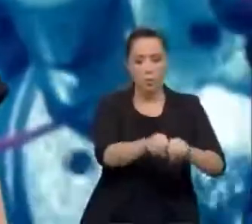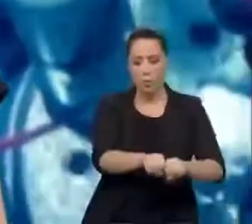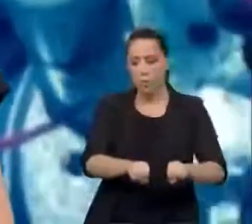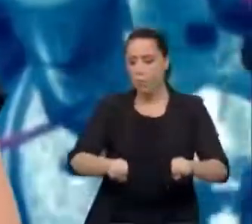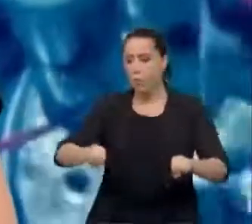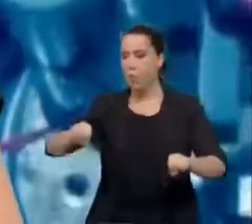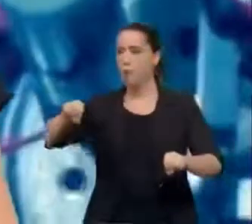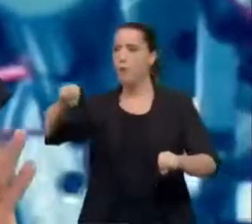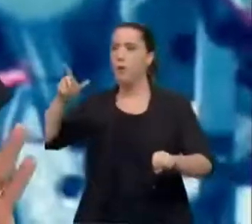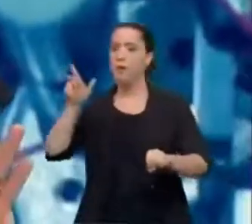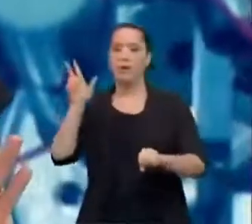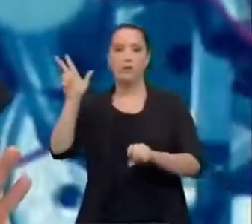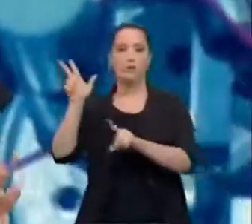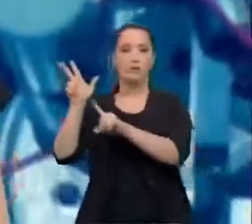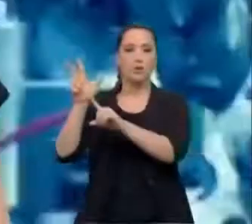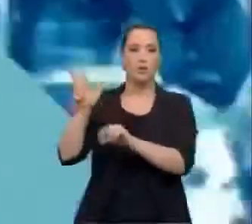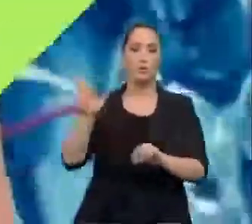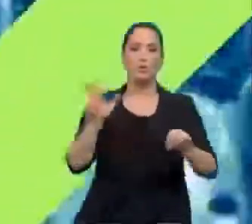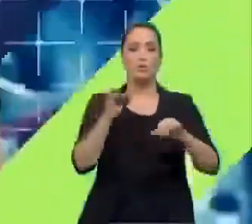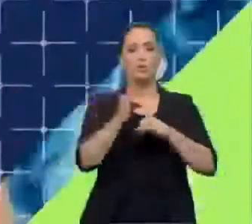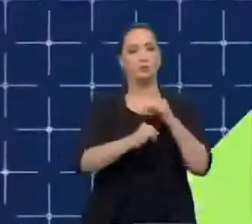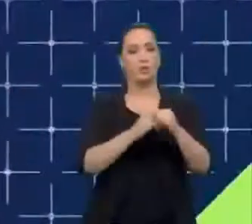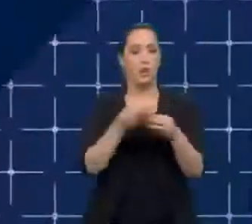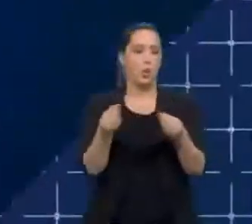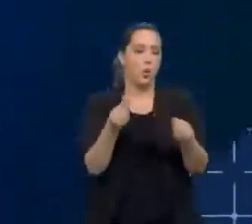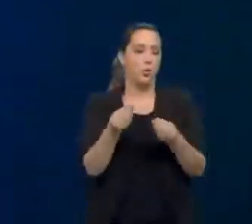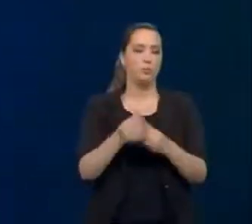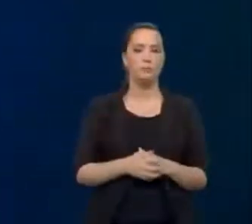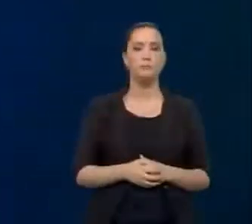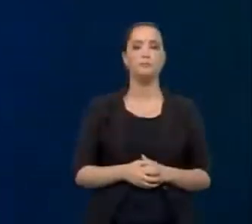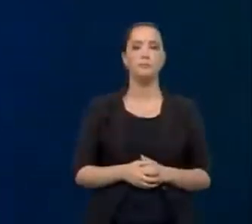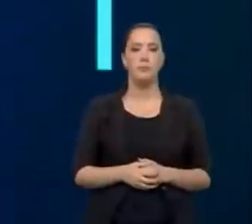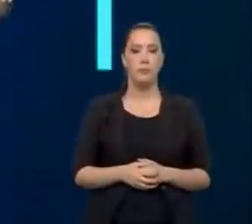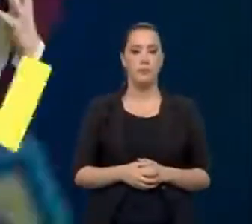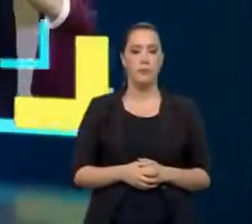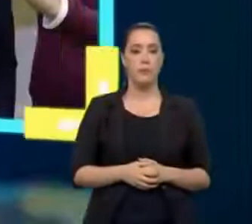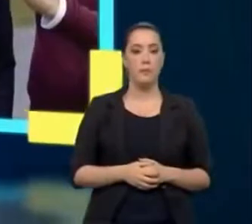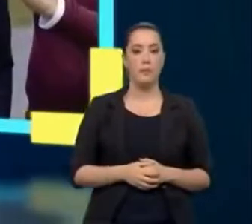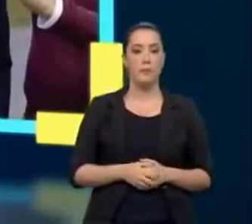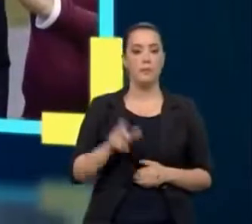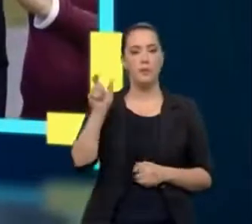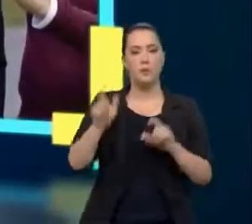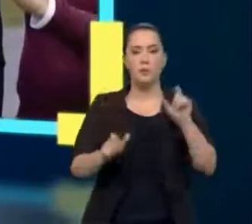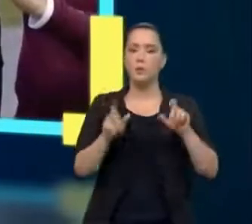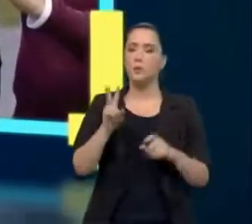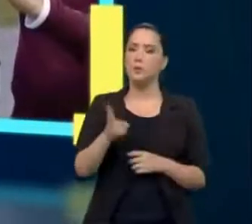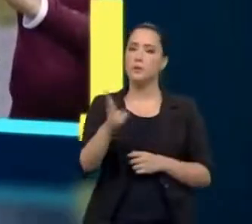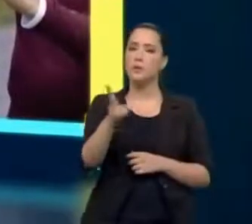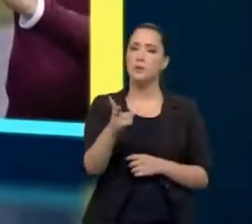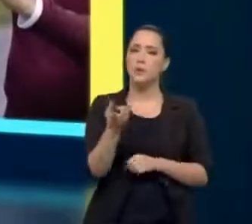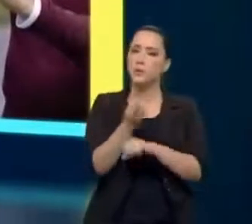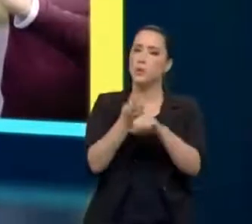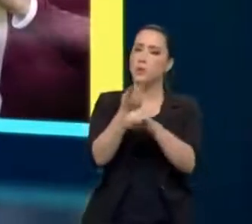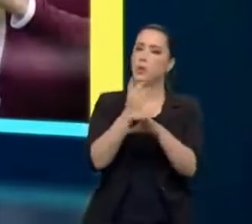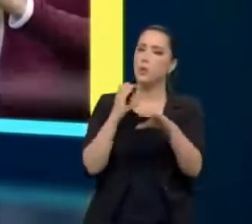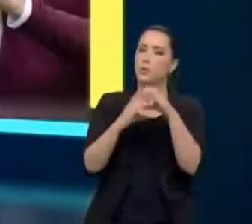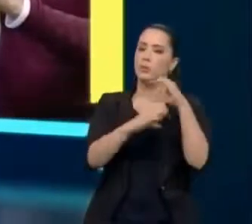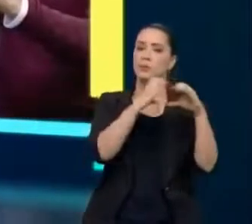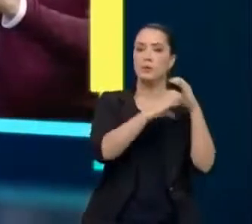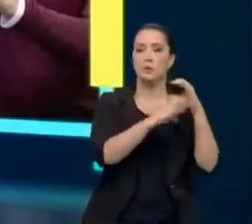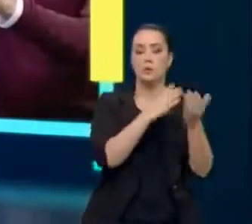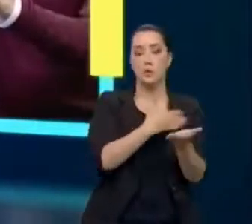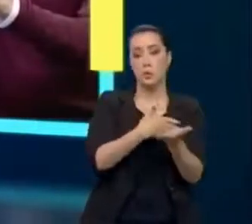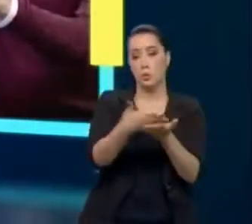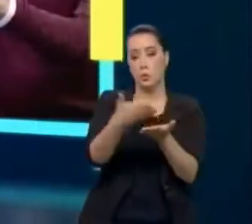a internet, nada disso é possível. O ser humano sempre buscou formas de se comunicar.